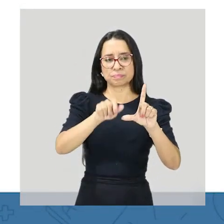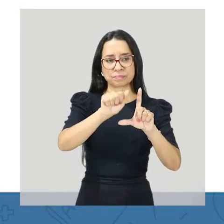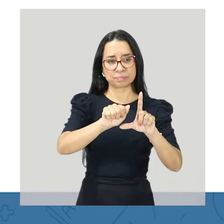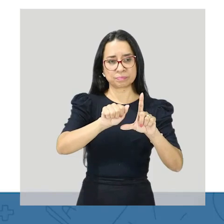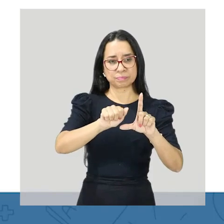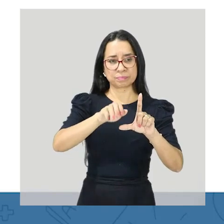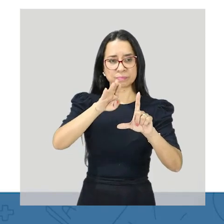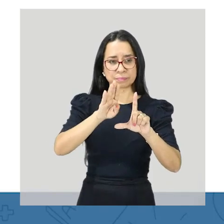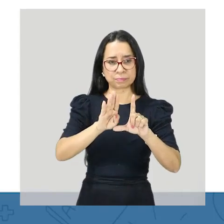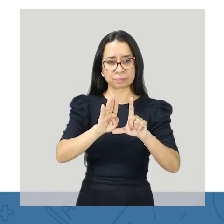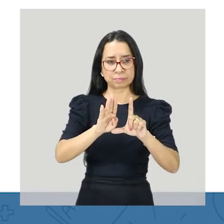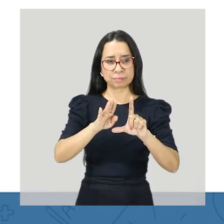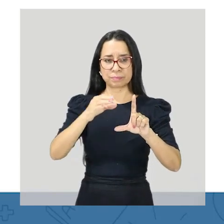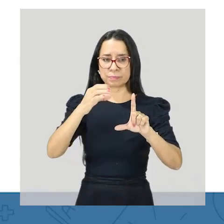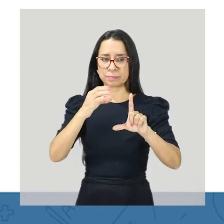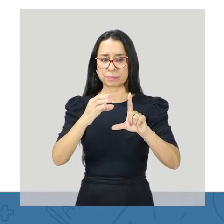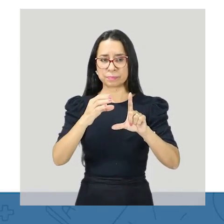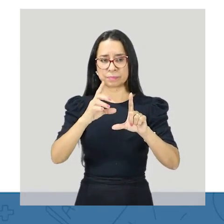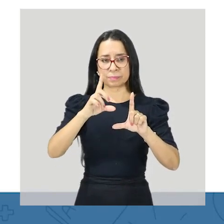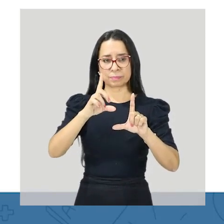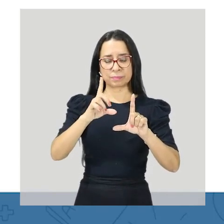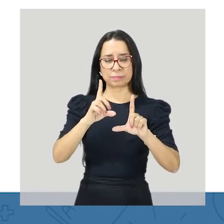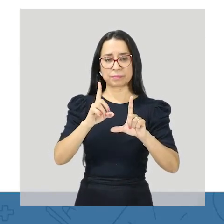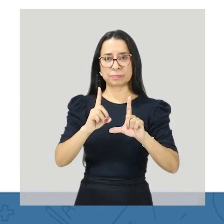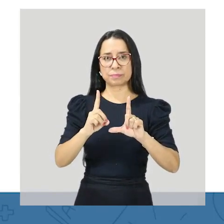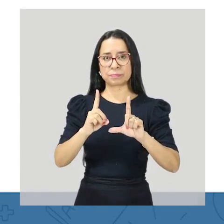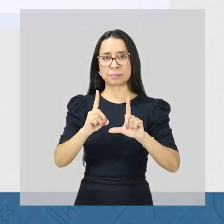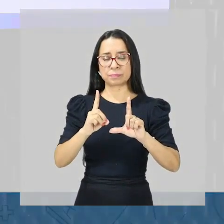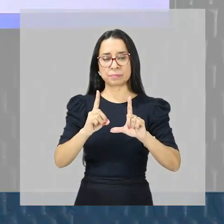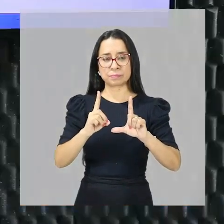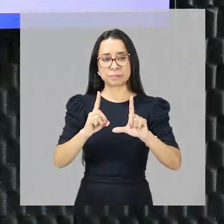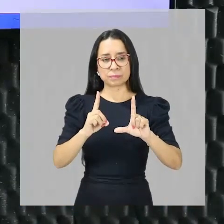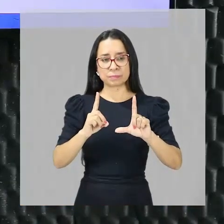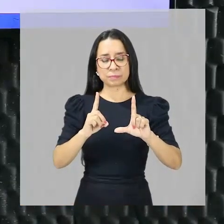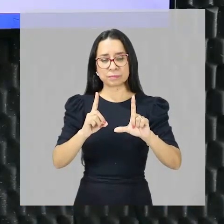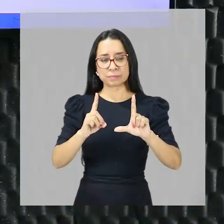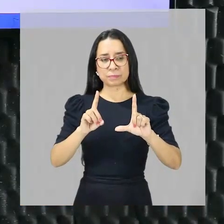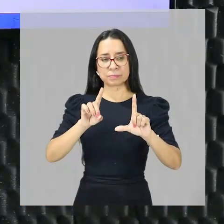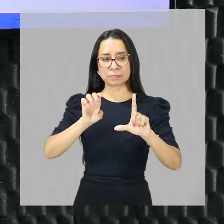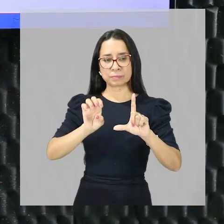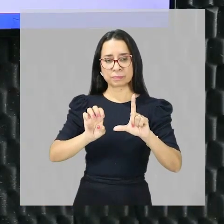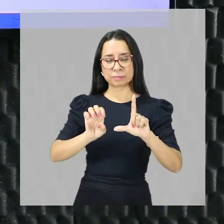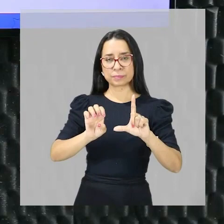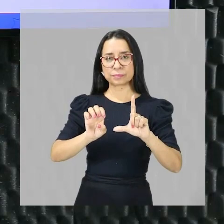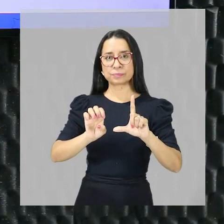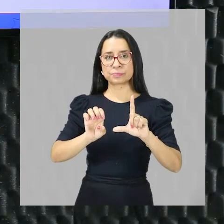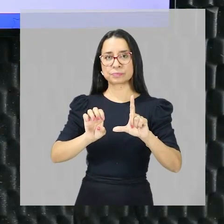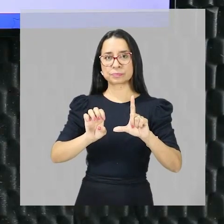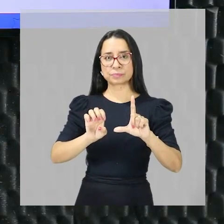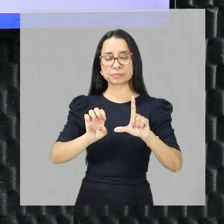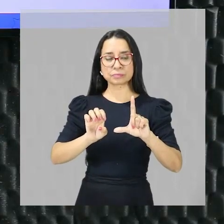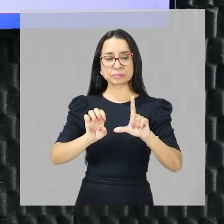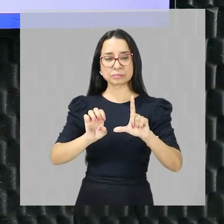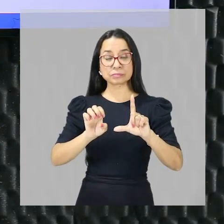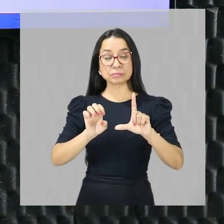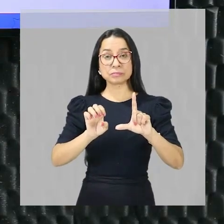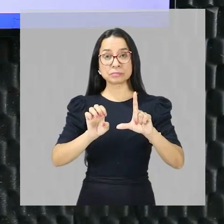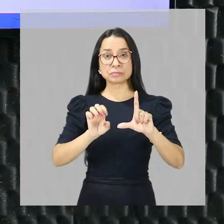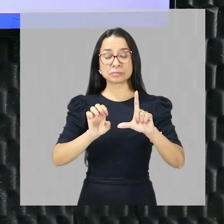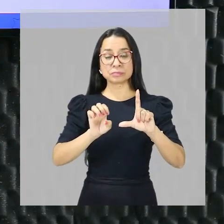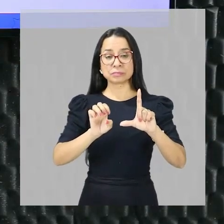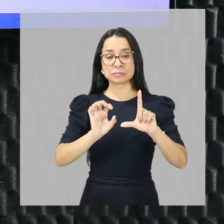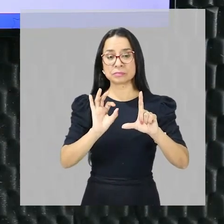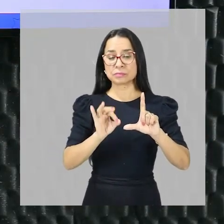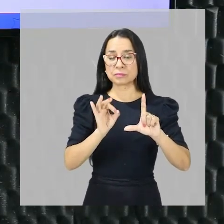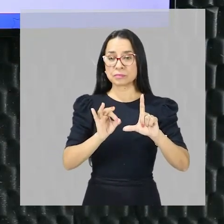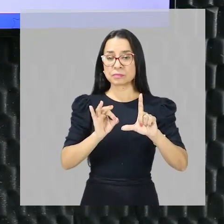a alteração da incidência solar? É a eutrofização dos cursos de água? Ou é a ampliação das queimadas controladas? Tá